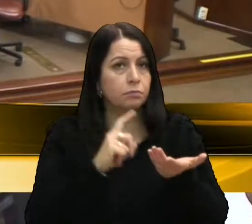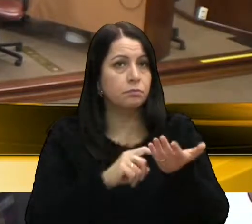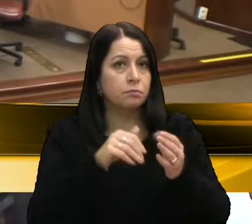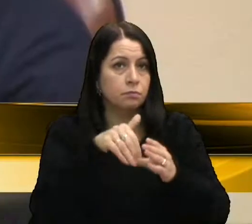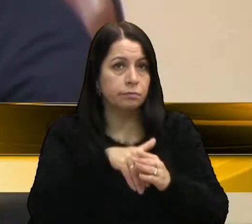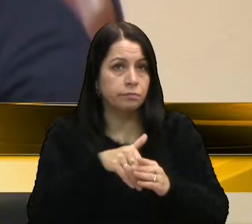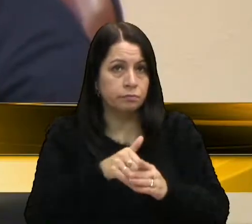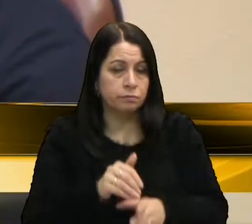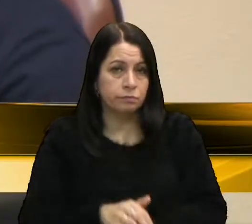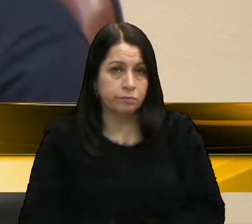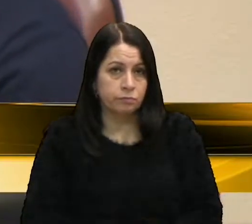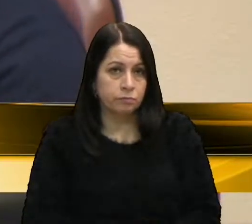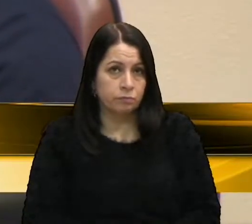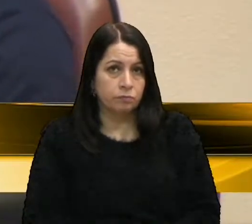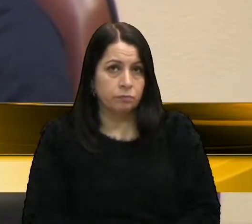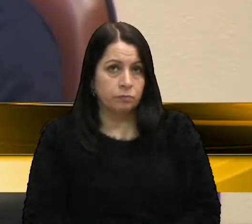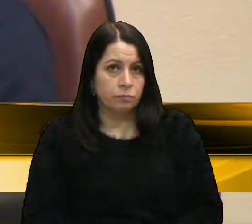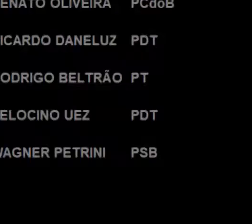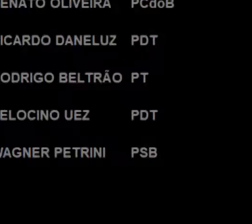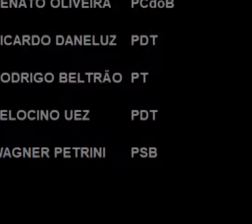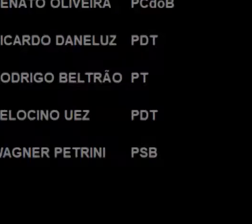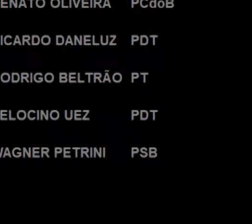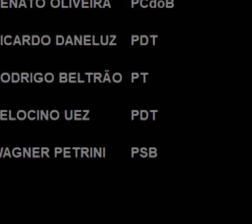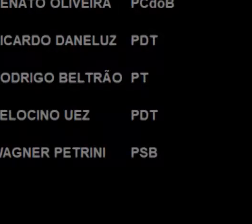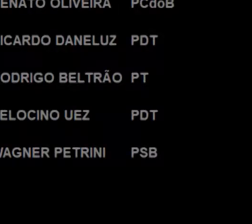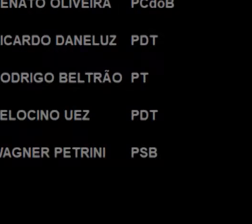Solicito aos vereadores que registrem seus votos.